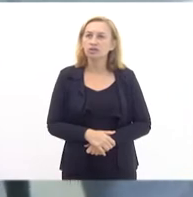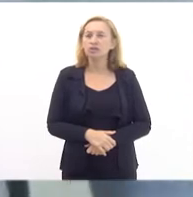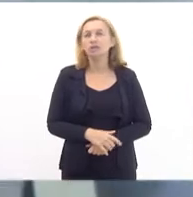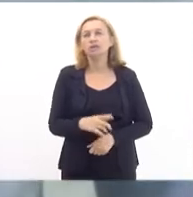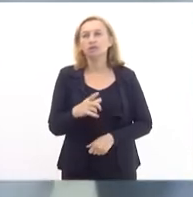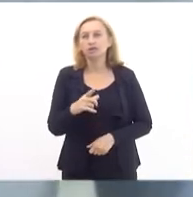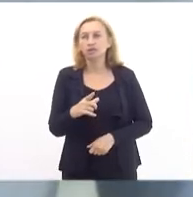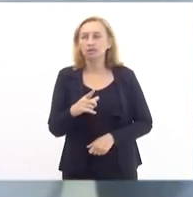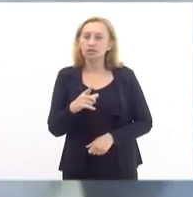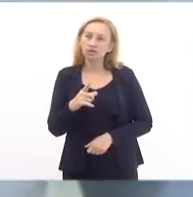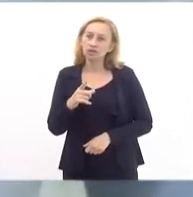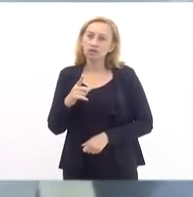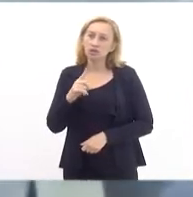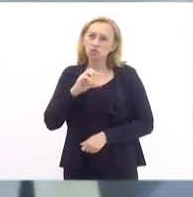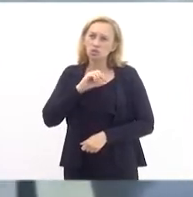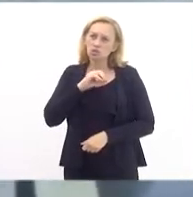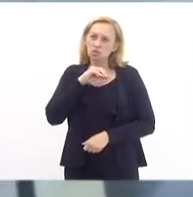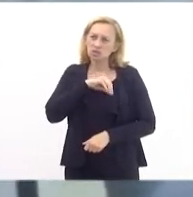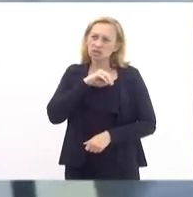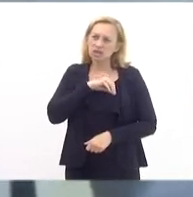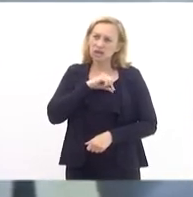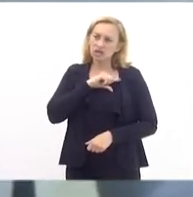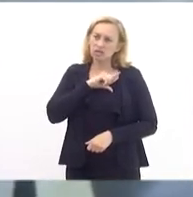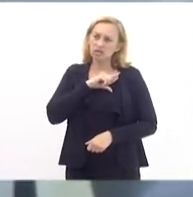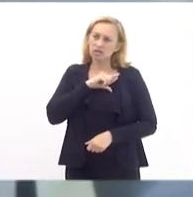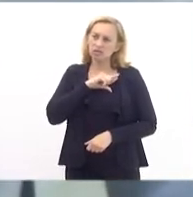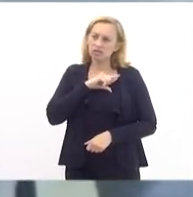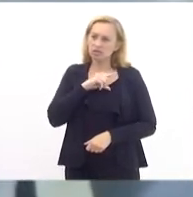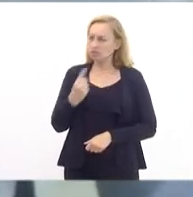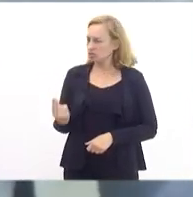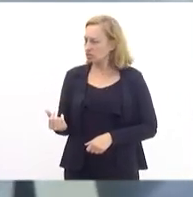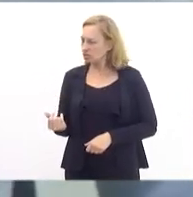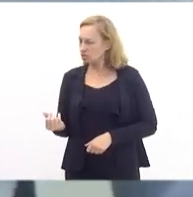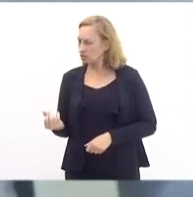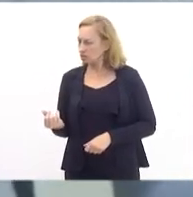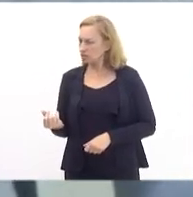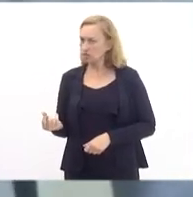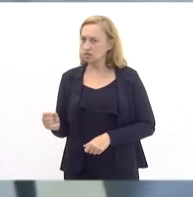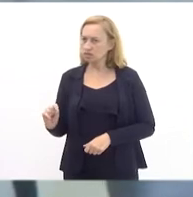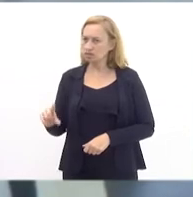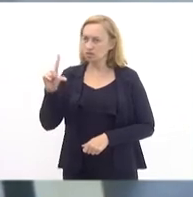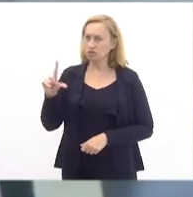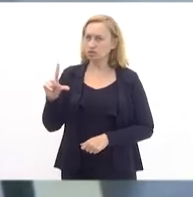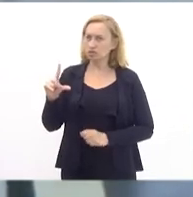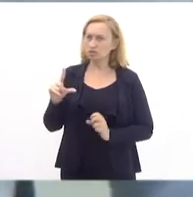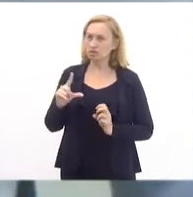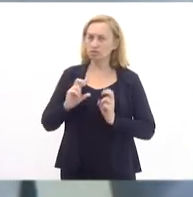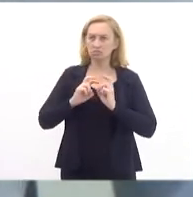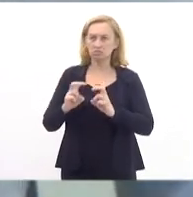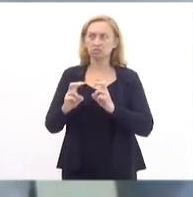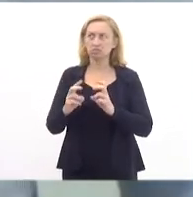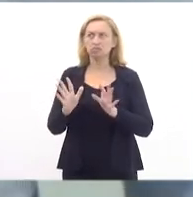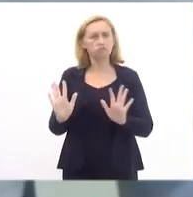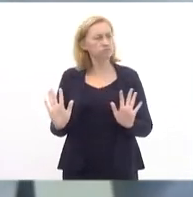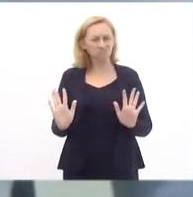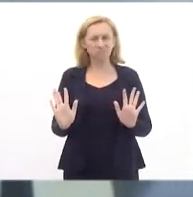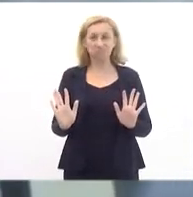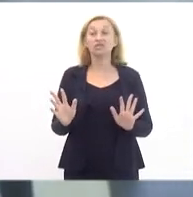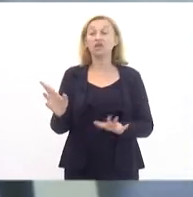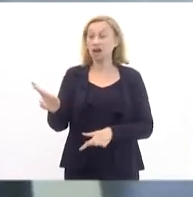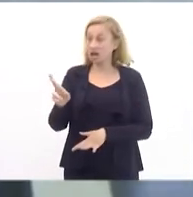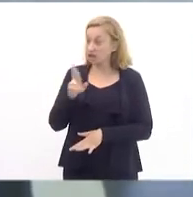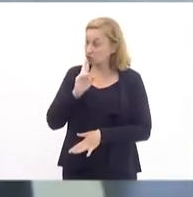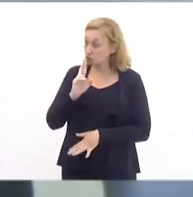de salário, mas teve aumento de tarifa. De modo que eu me considero, então, atendido com as